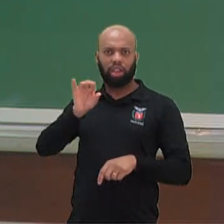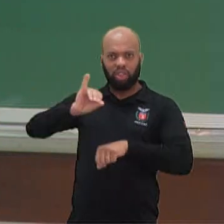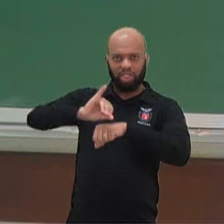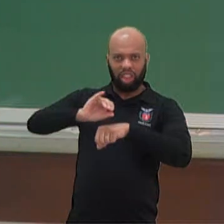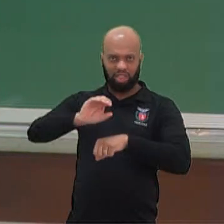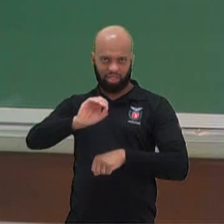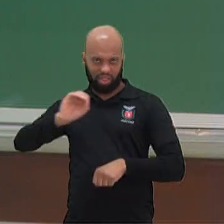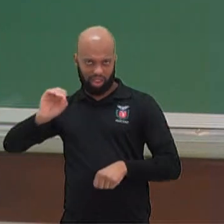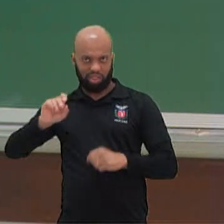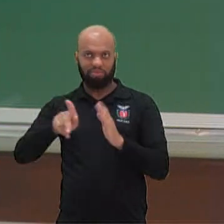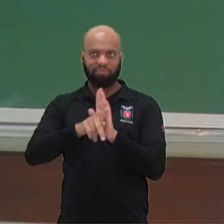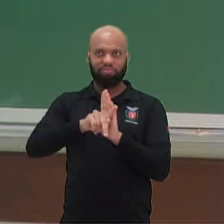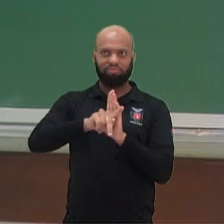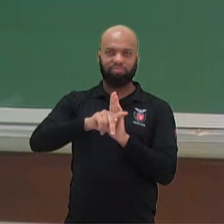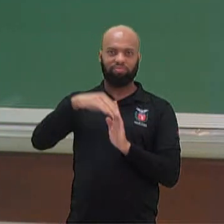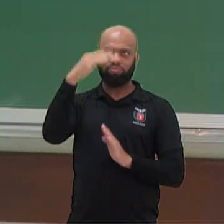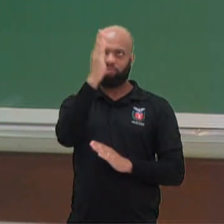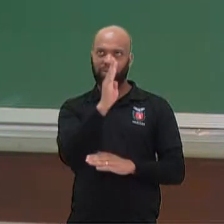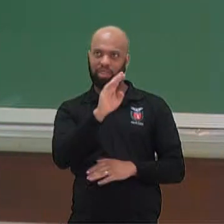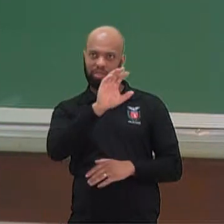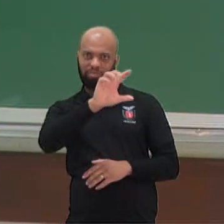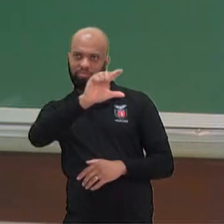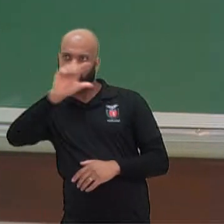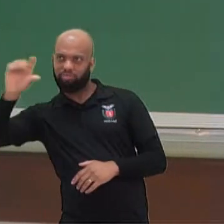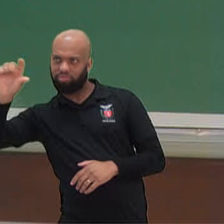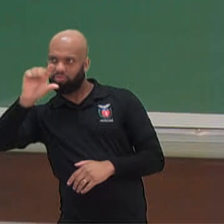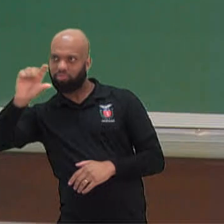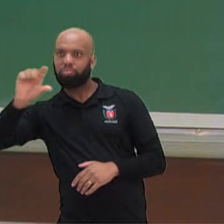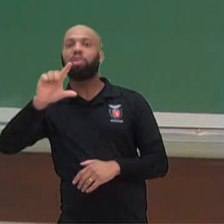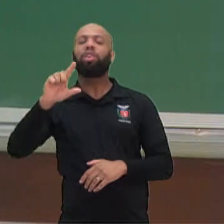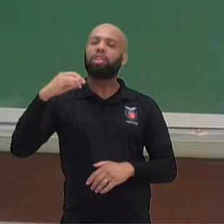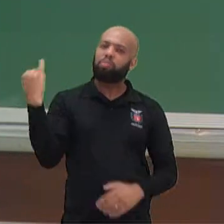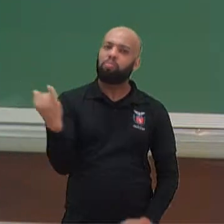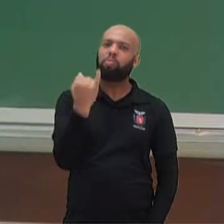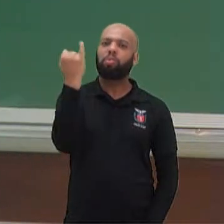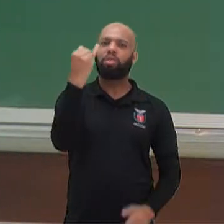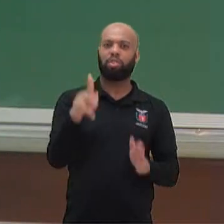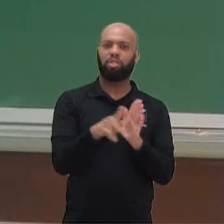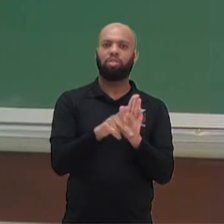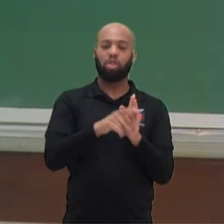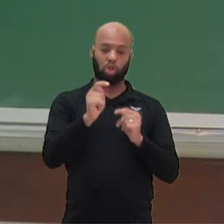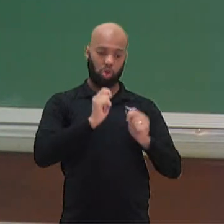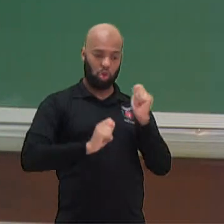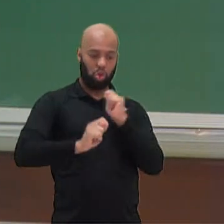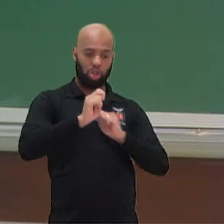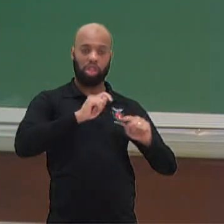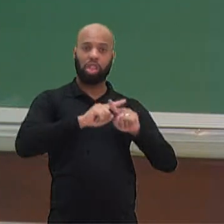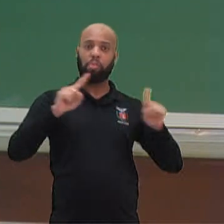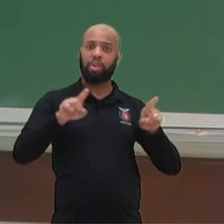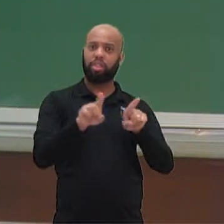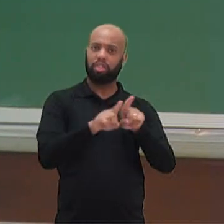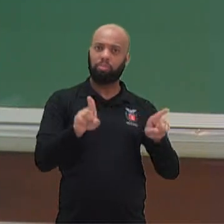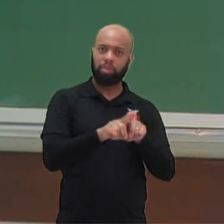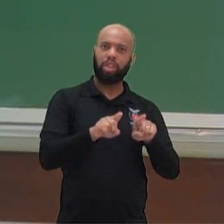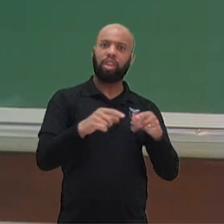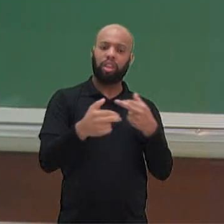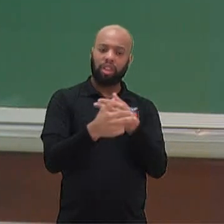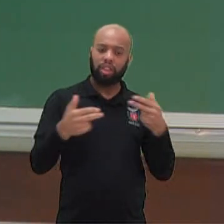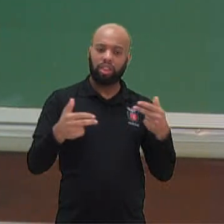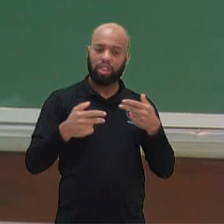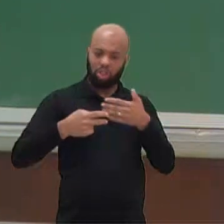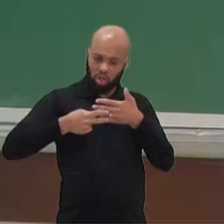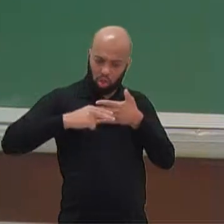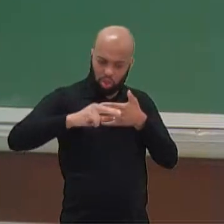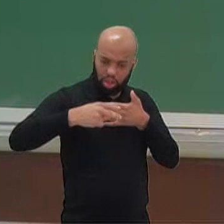centro-oeste, também é importante para o desenvolvimento econômico, mas também tem um impacto na questão ambiental ali do bioma da